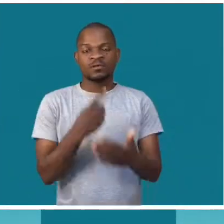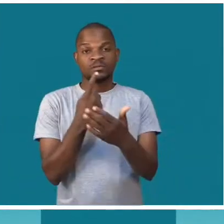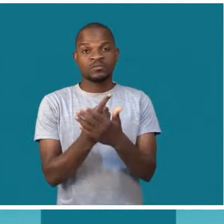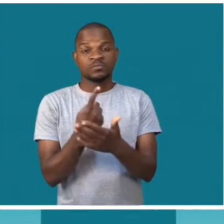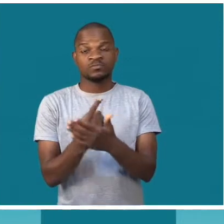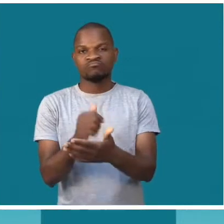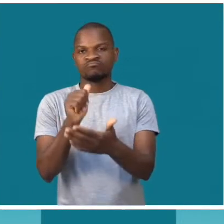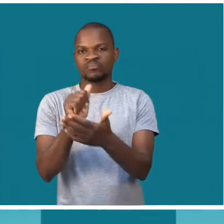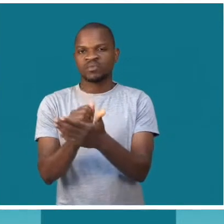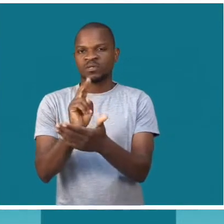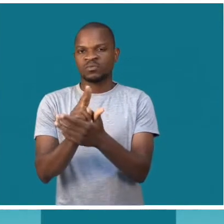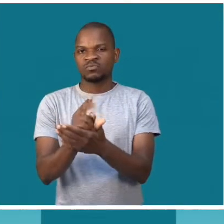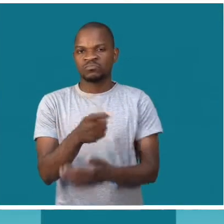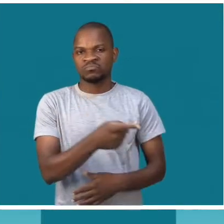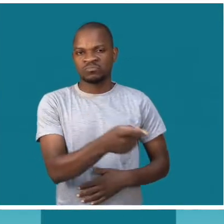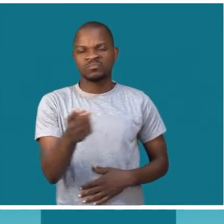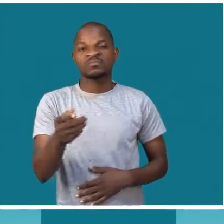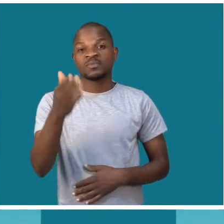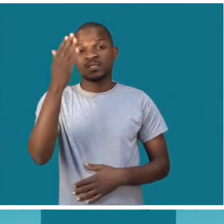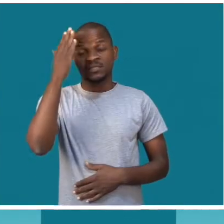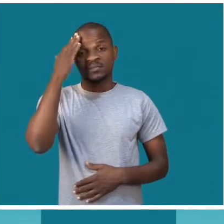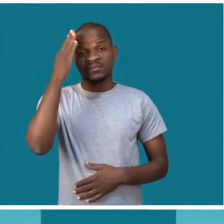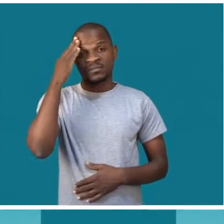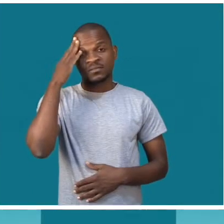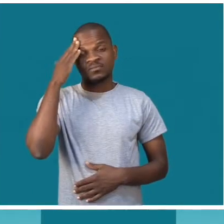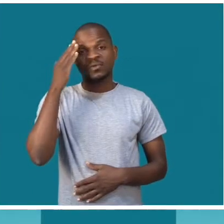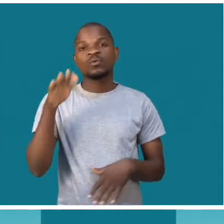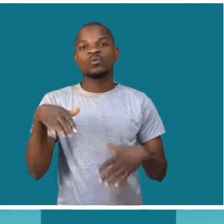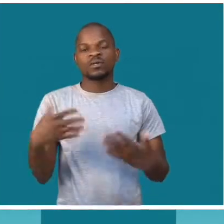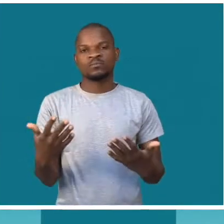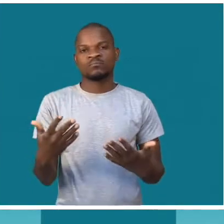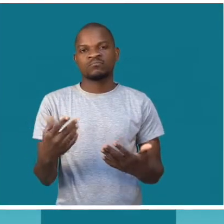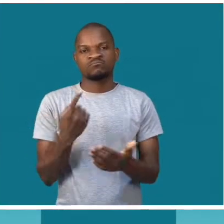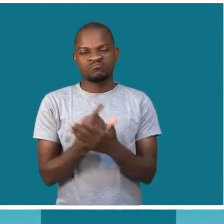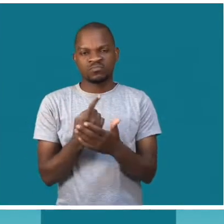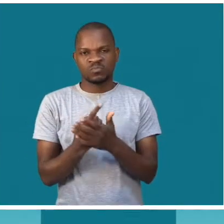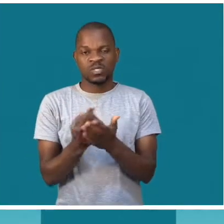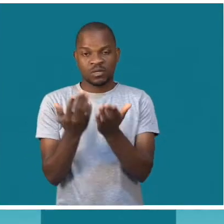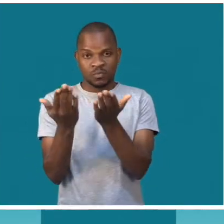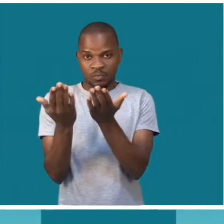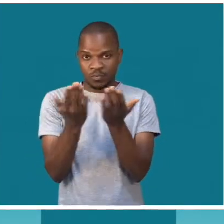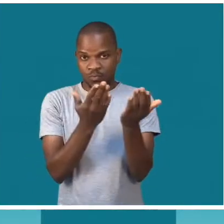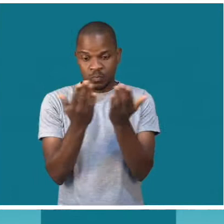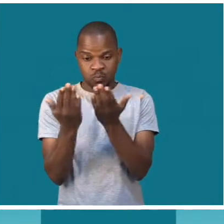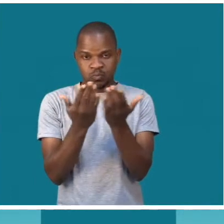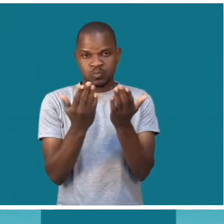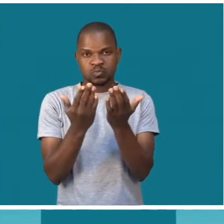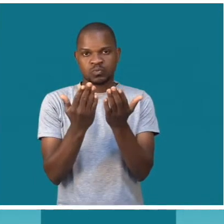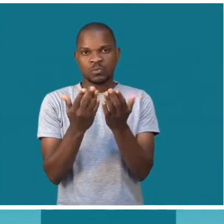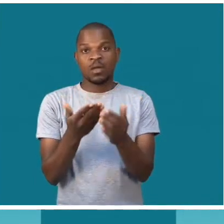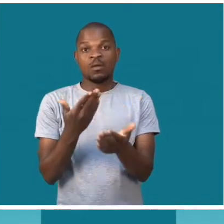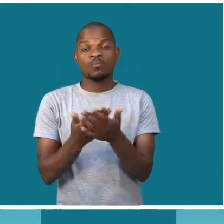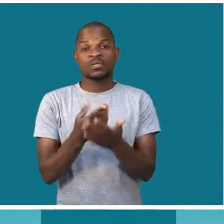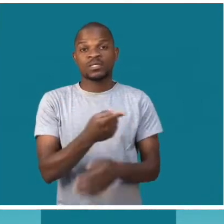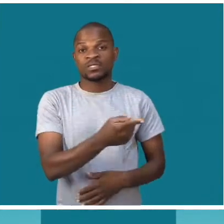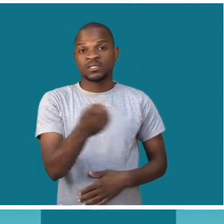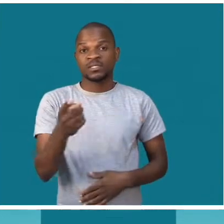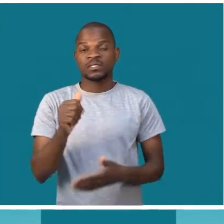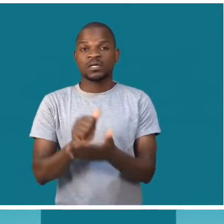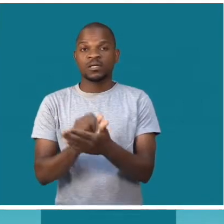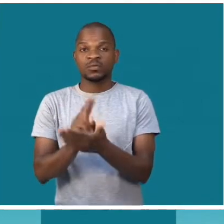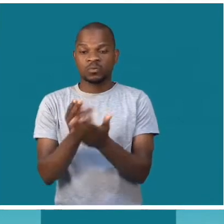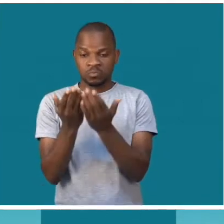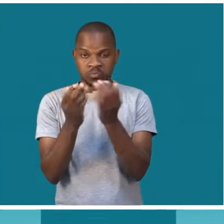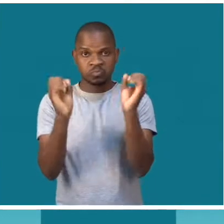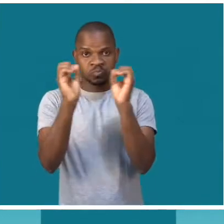É incutir no seio dos alunos a responsabilidade de estudar de facto. Porque se os alunos